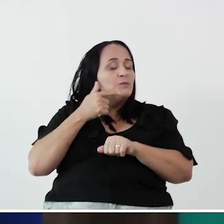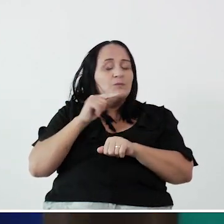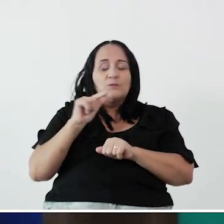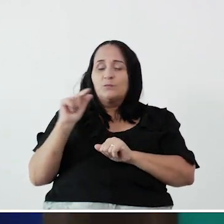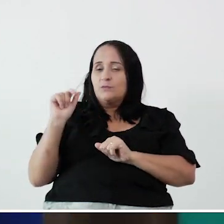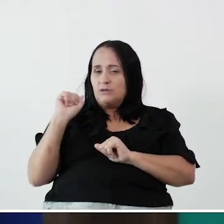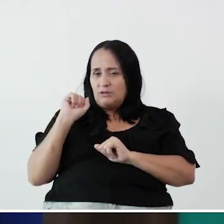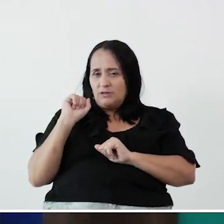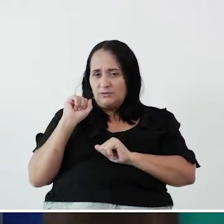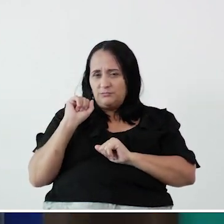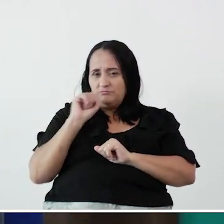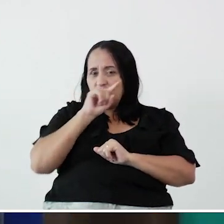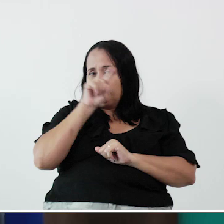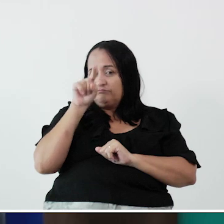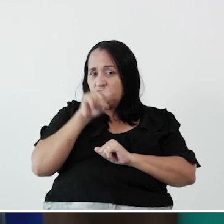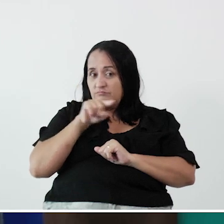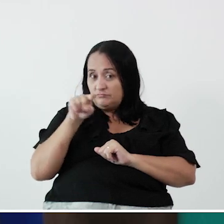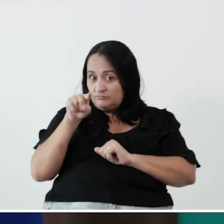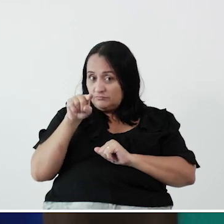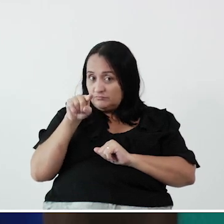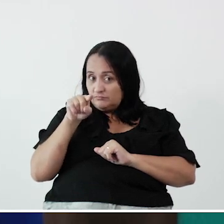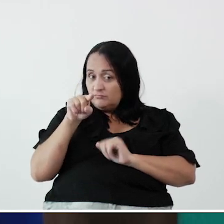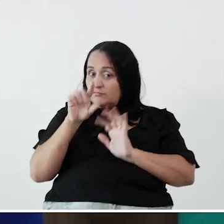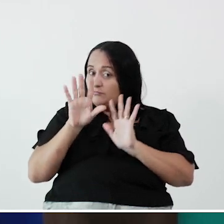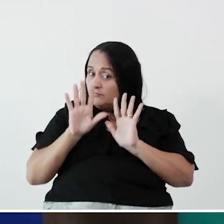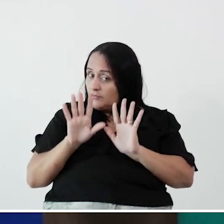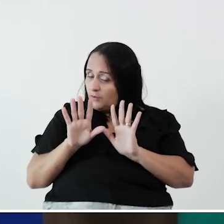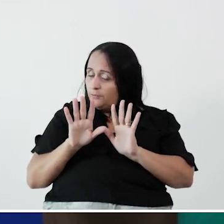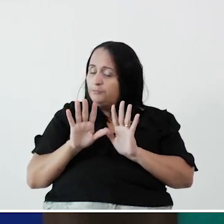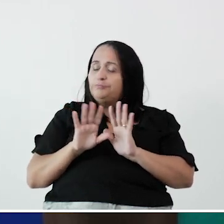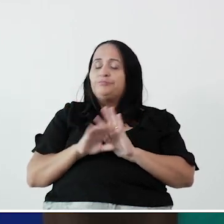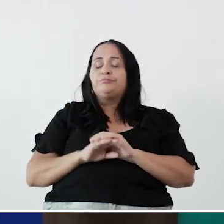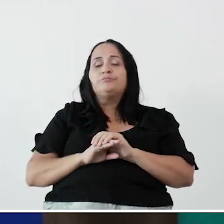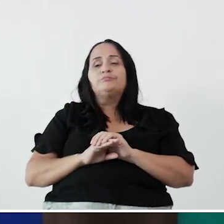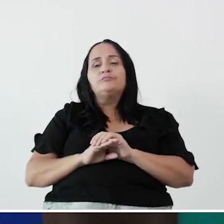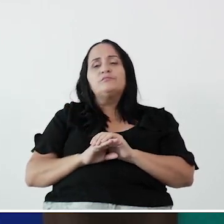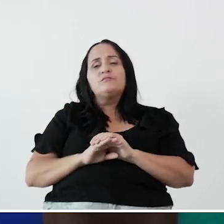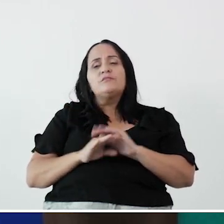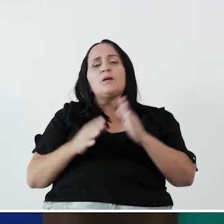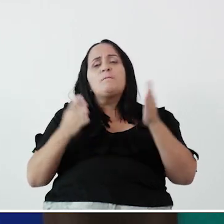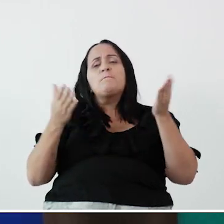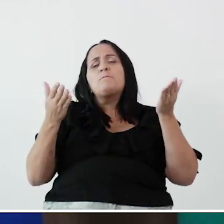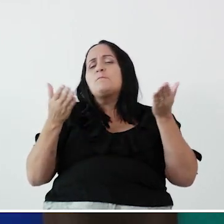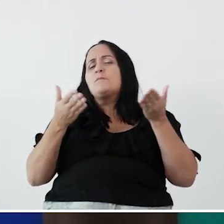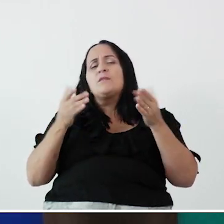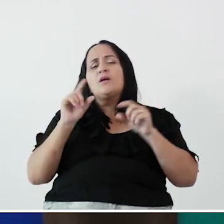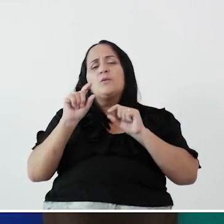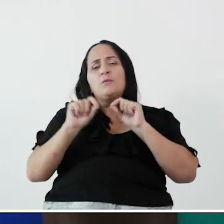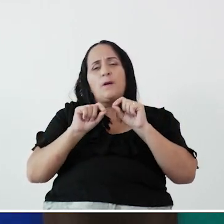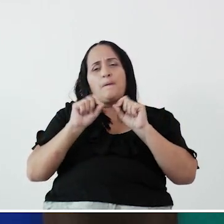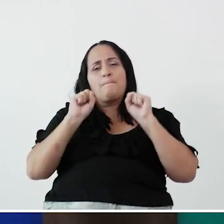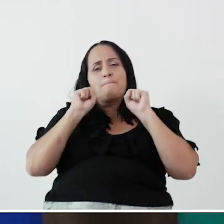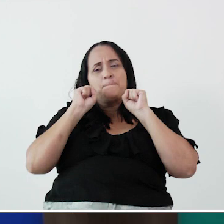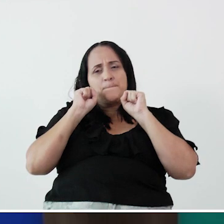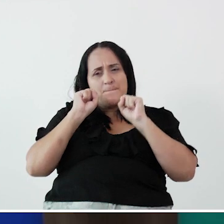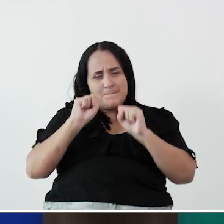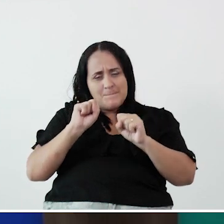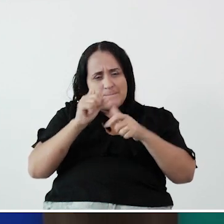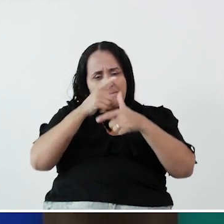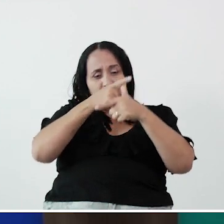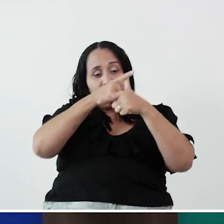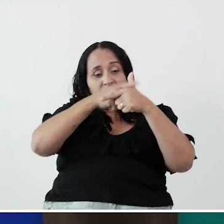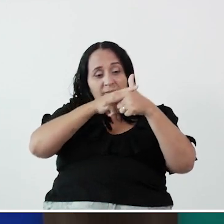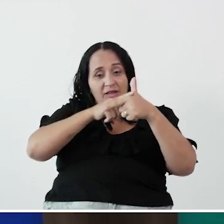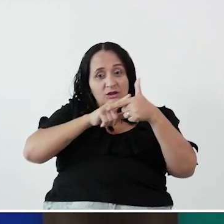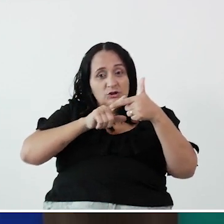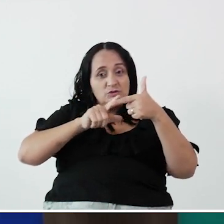também números negativos. Daí nós podemos subdividir o conjunto Z em